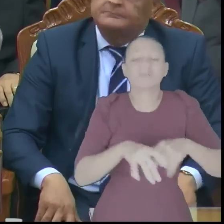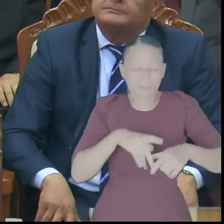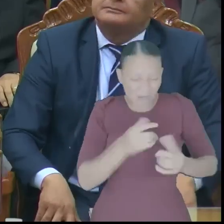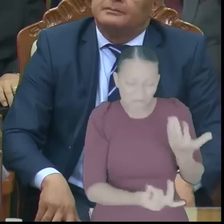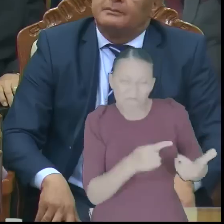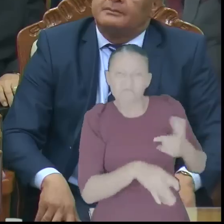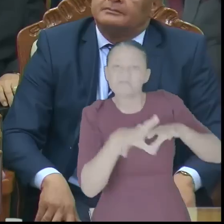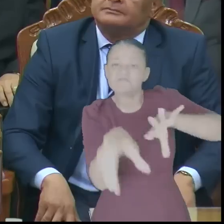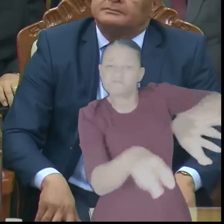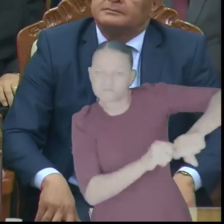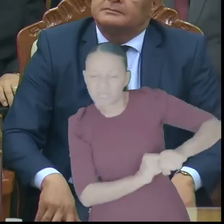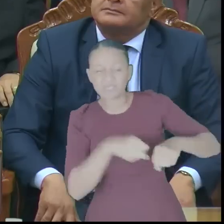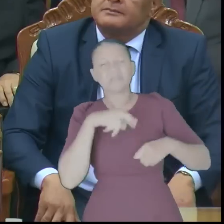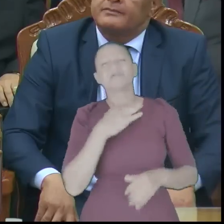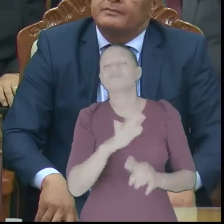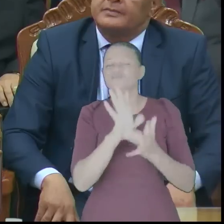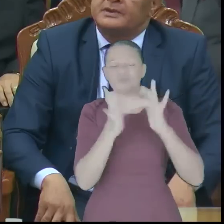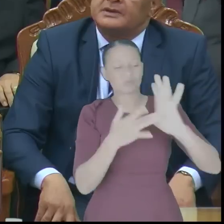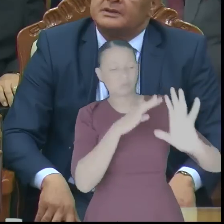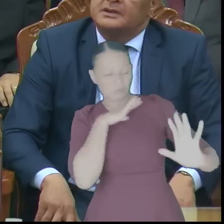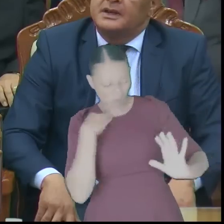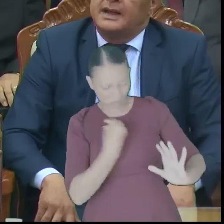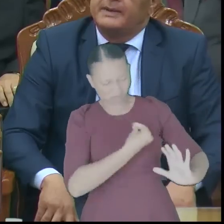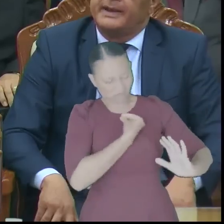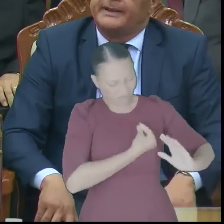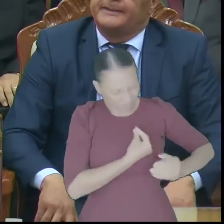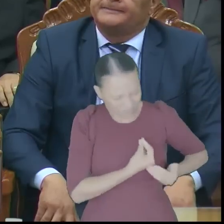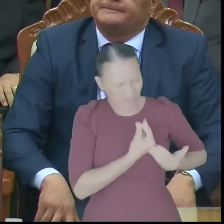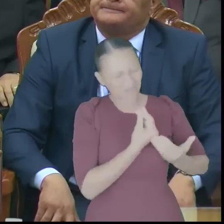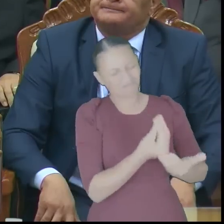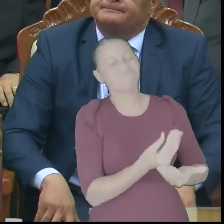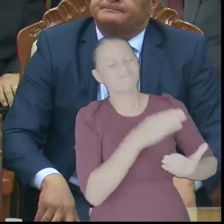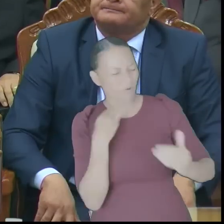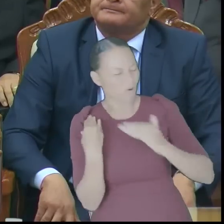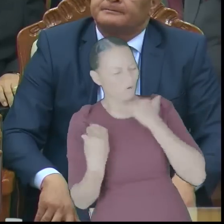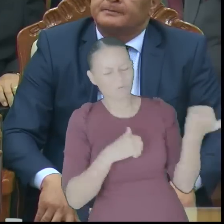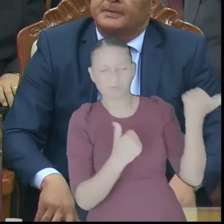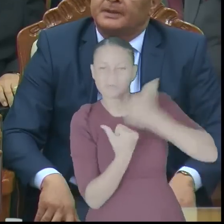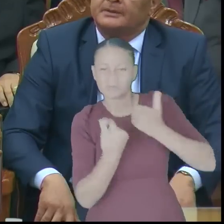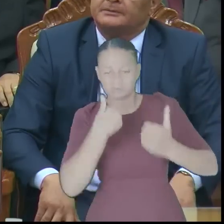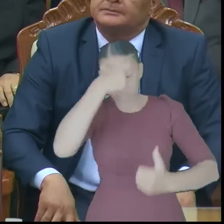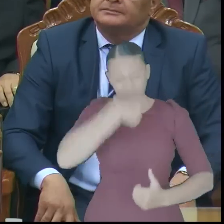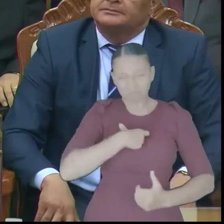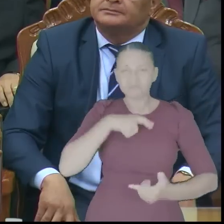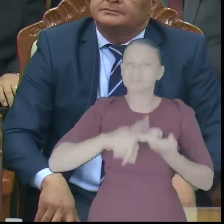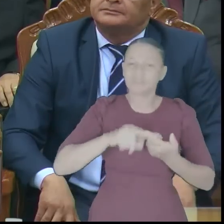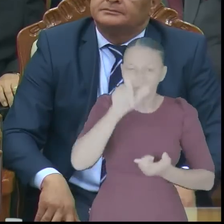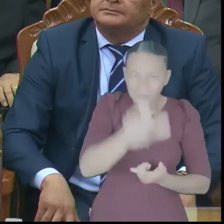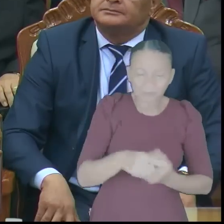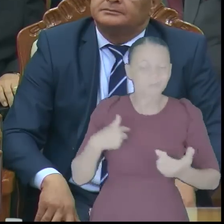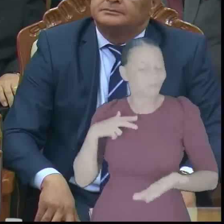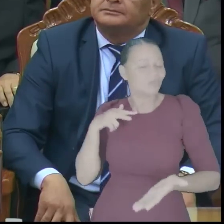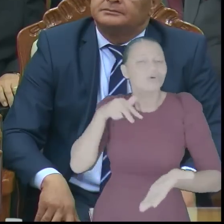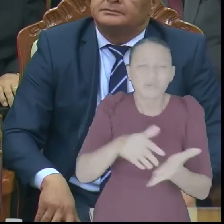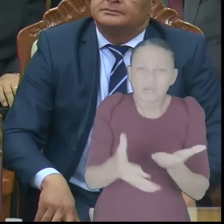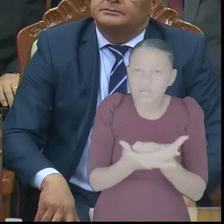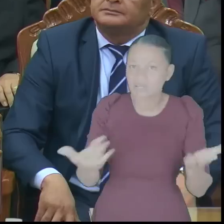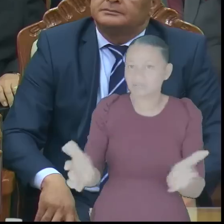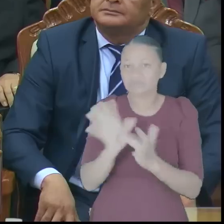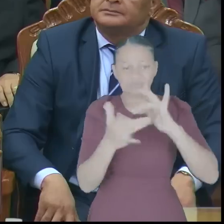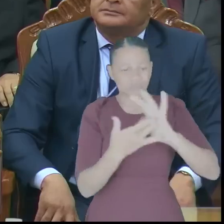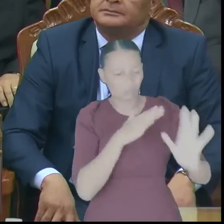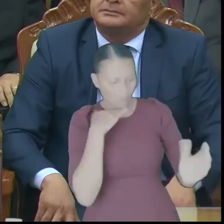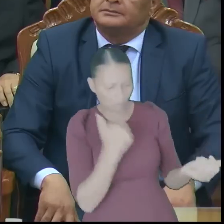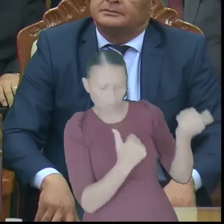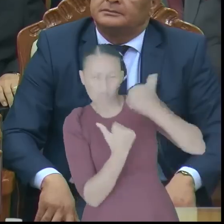dele pela minha e pela tua. É por isso que nós estamos aqui. Por quê, pastor? Porque ele deu a sua vida, não para a gente viver uma vida